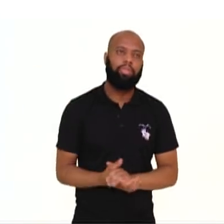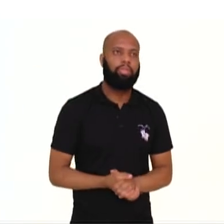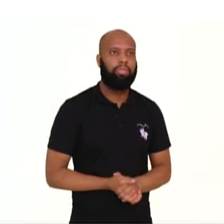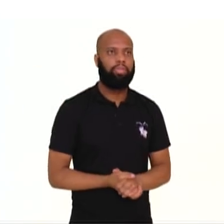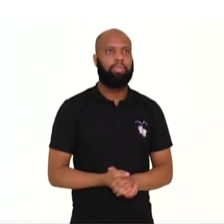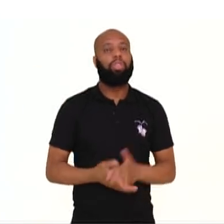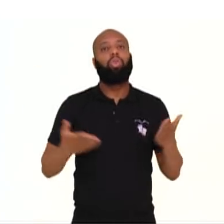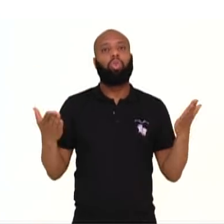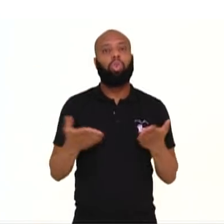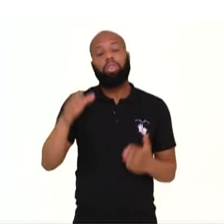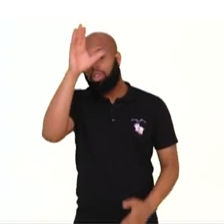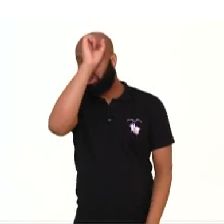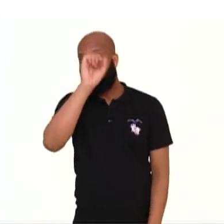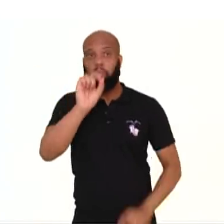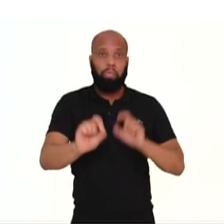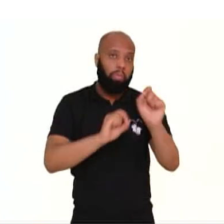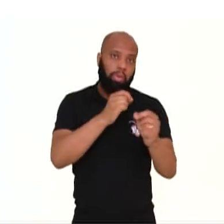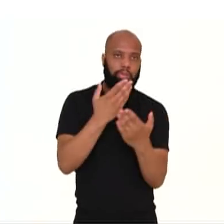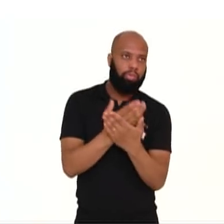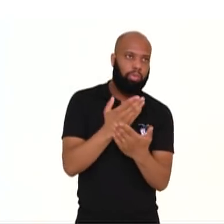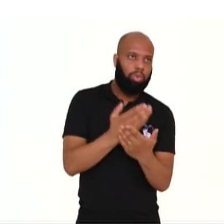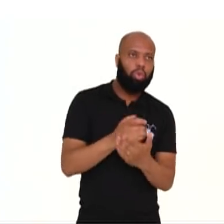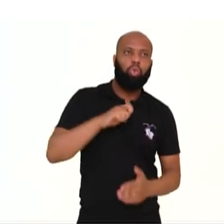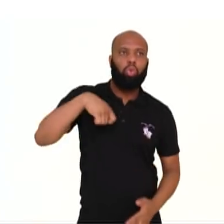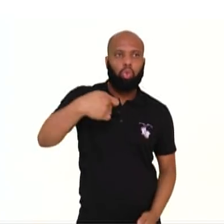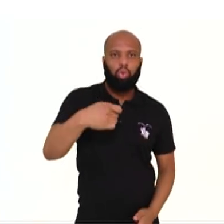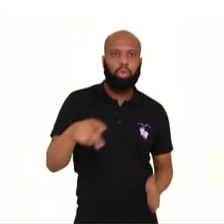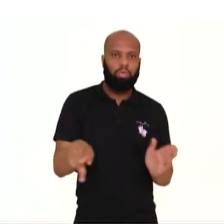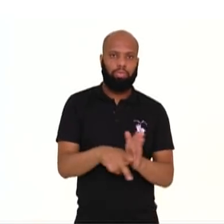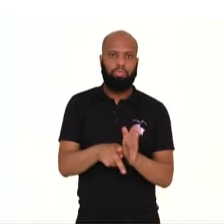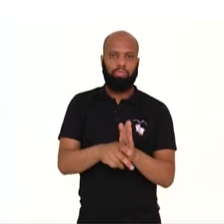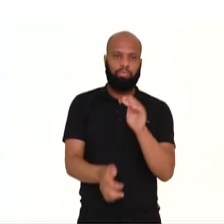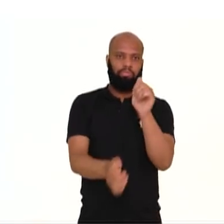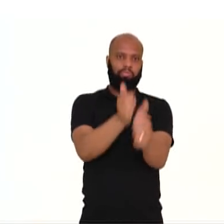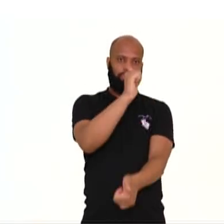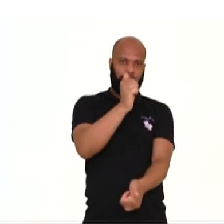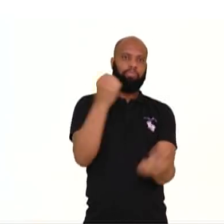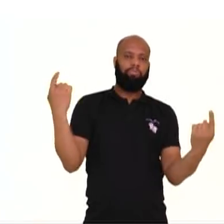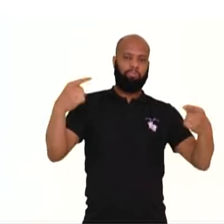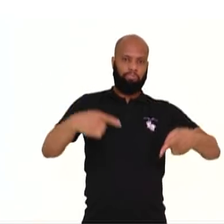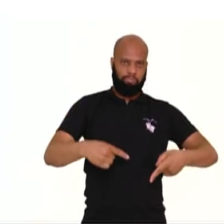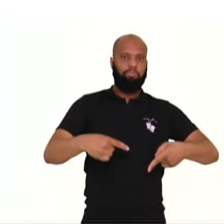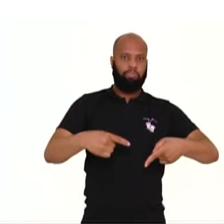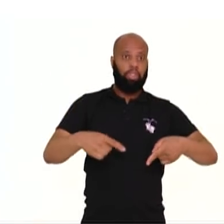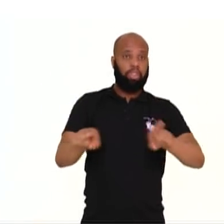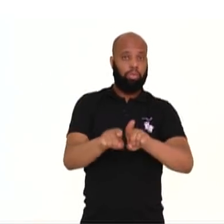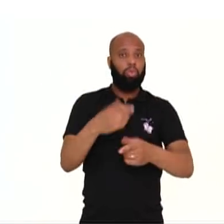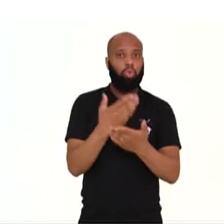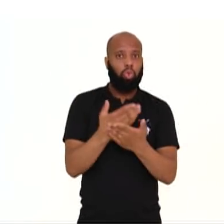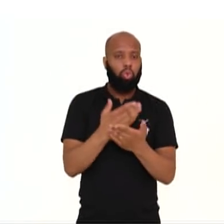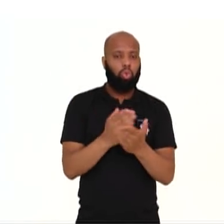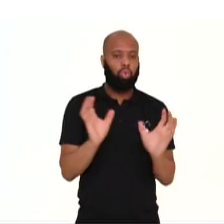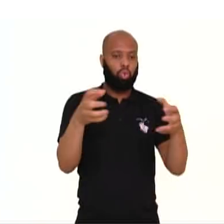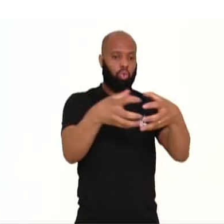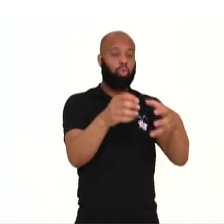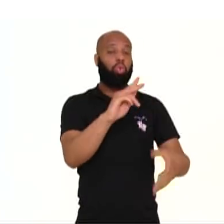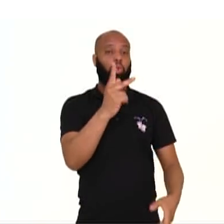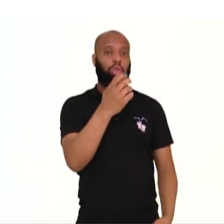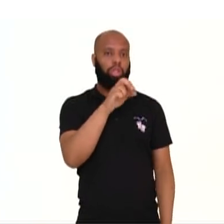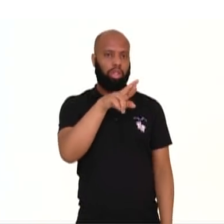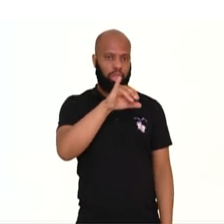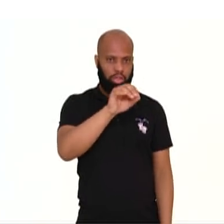bem, na aula de hoje, então, estudamos um pouquinho no final da aula sobre os Jogos Olímpicos e vimos sobre os heróis, que, parecidos com